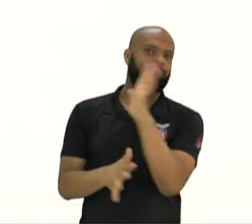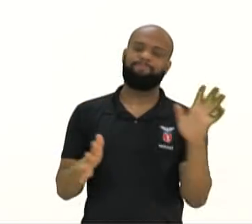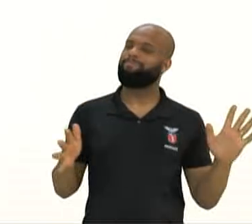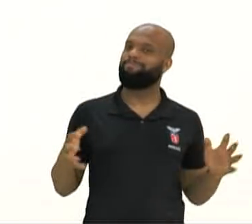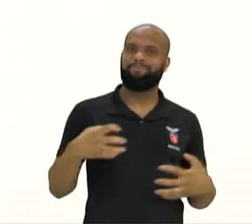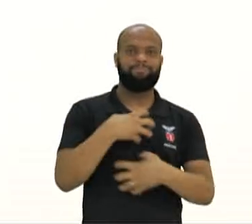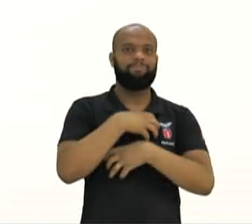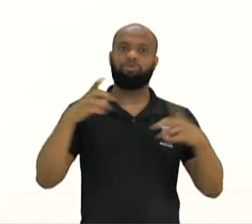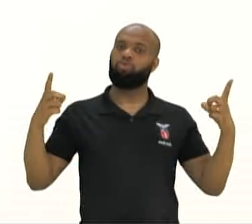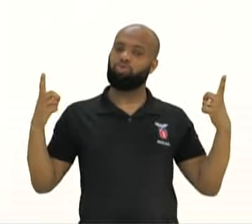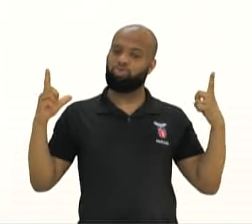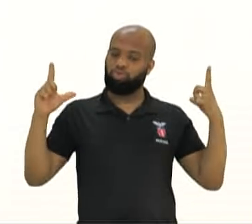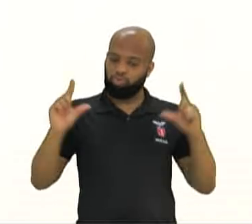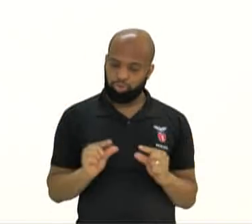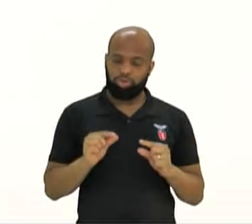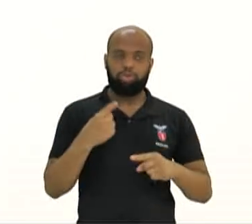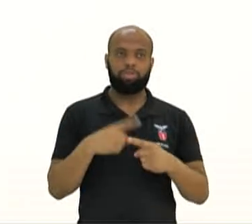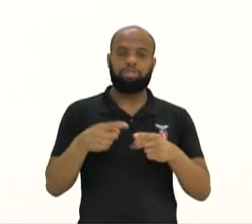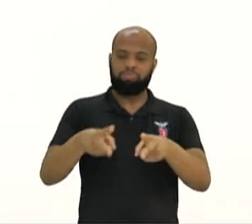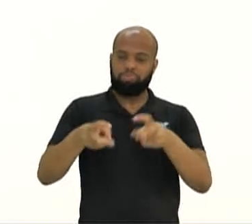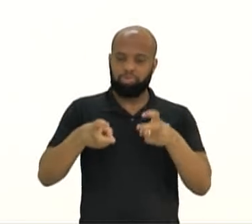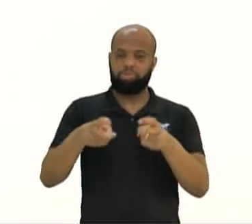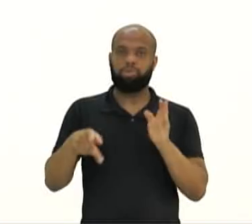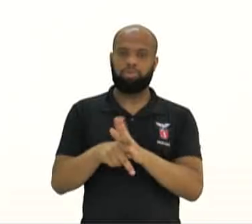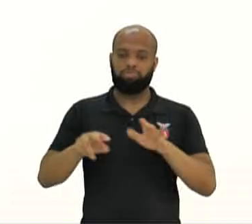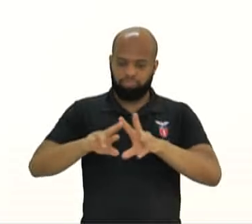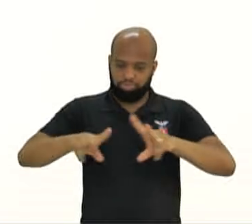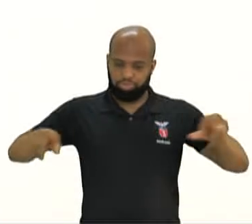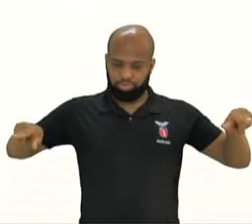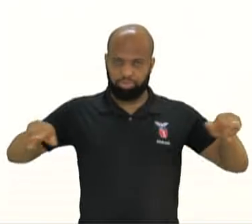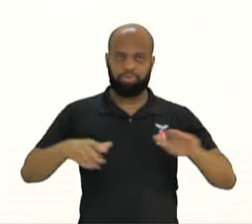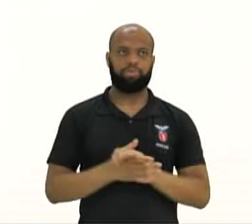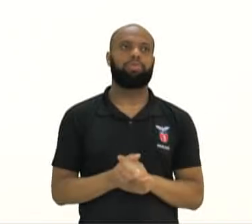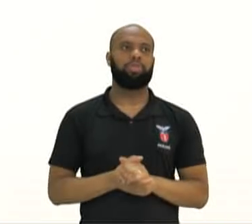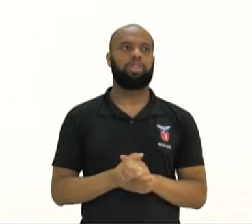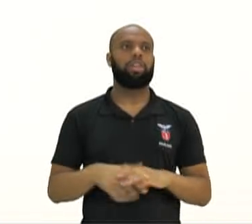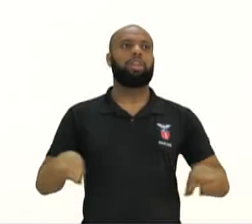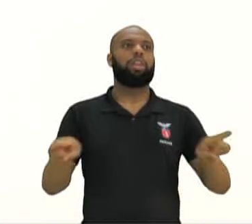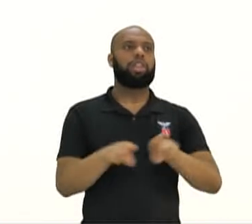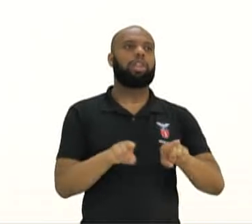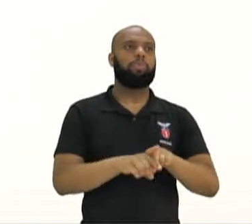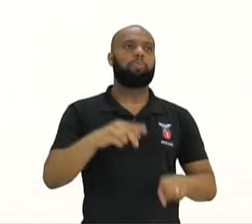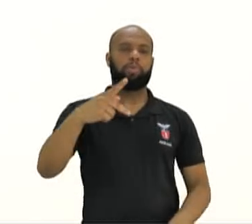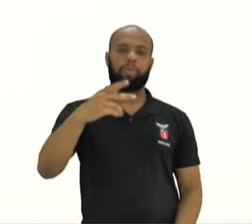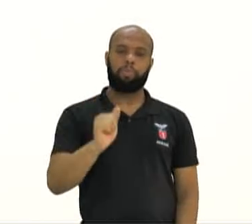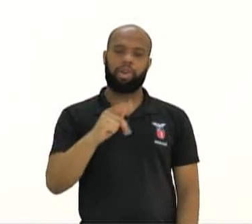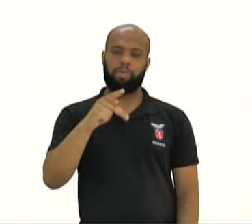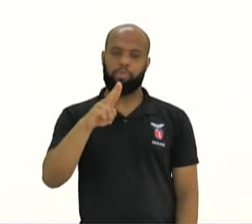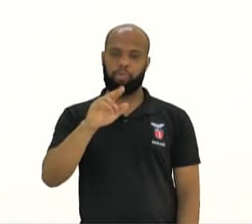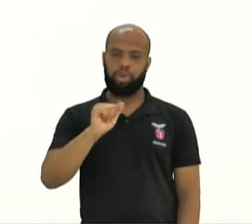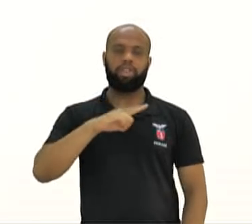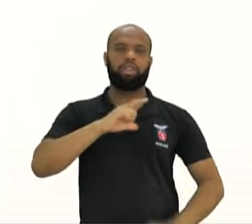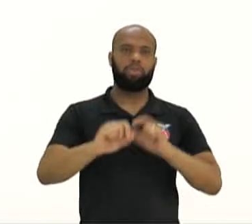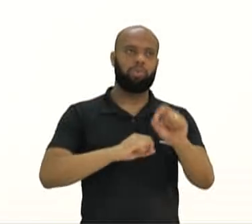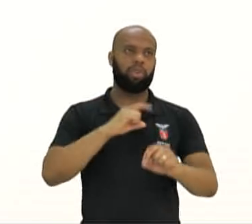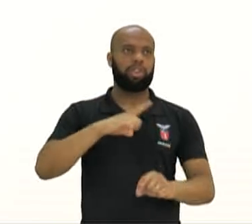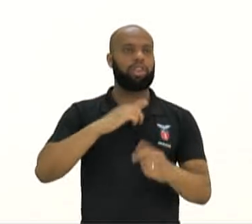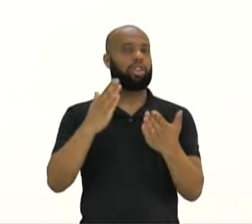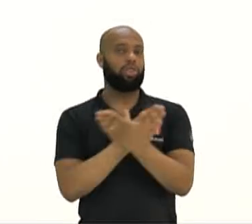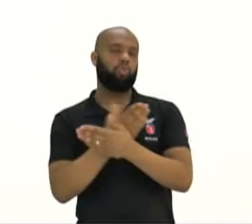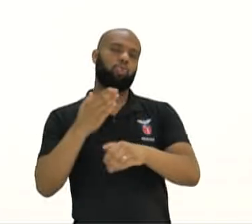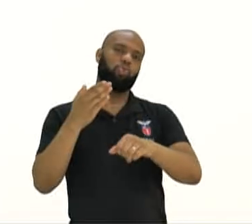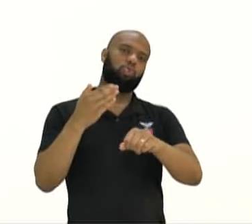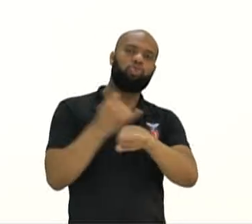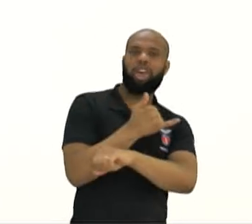a exploração do fosfato. A Papua Nova Guiné também tem jazidas de minerais não ferrosos, ouro,